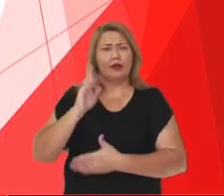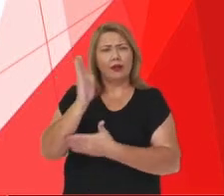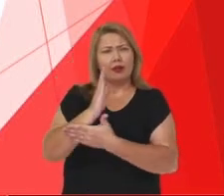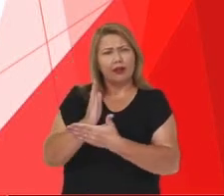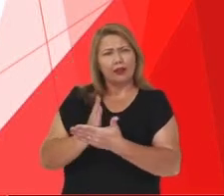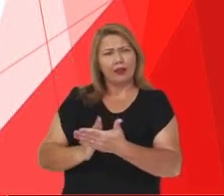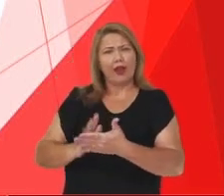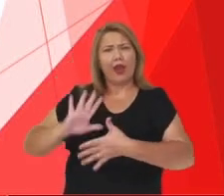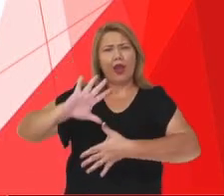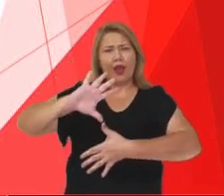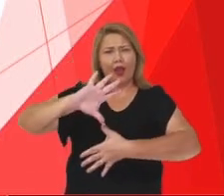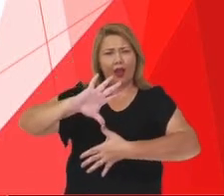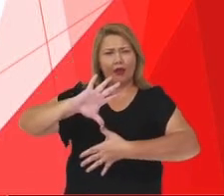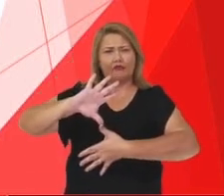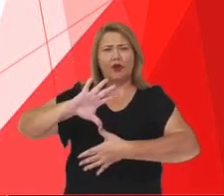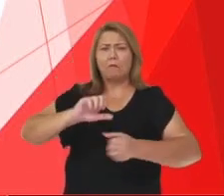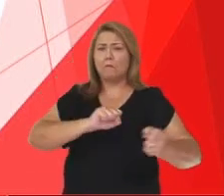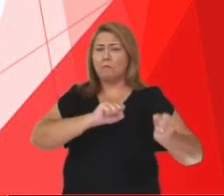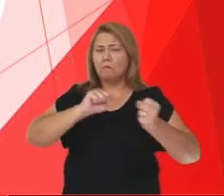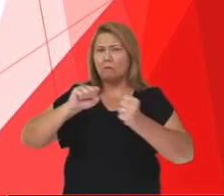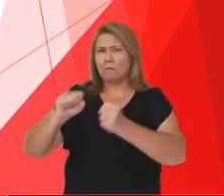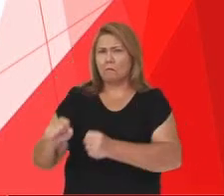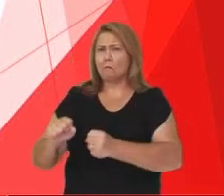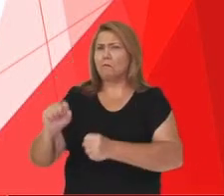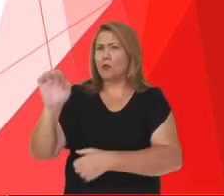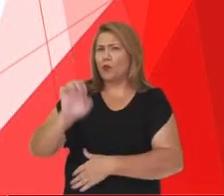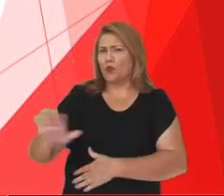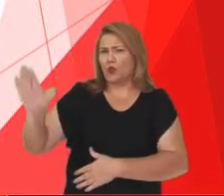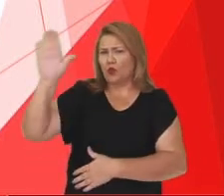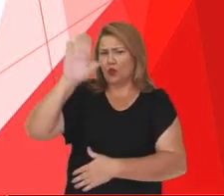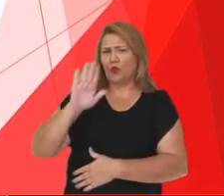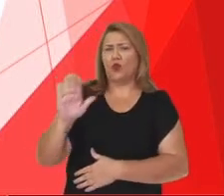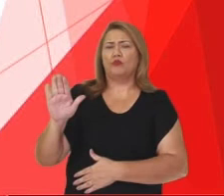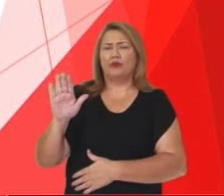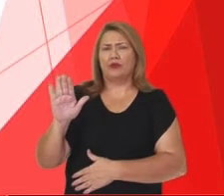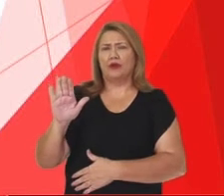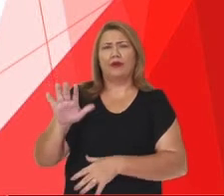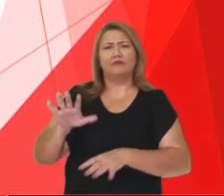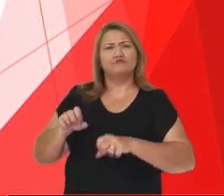África entre as potências europeias,